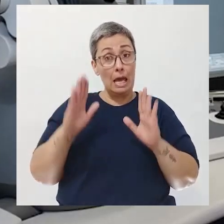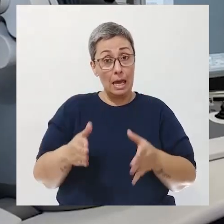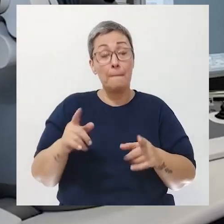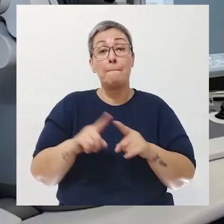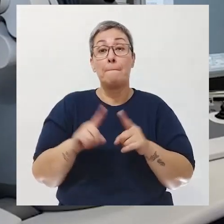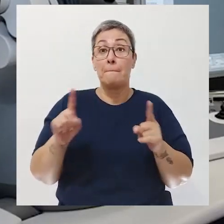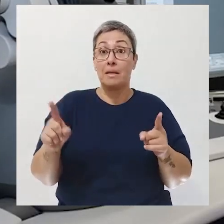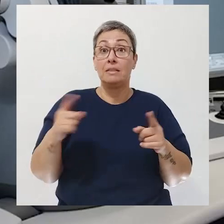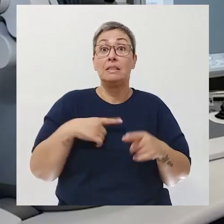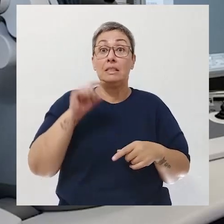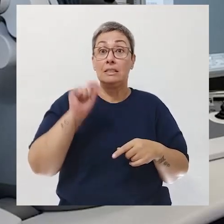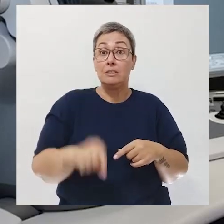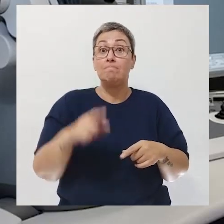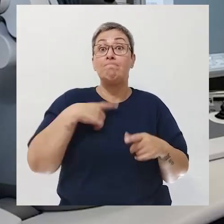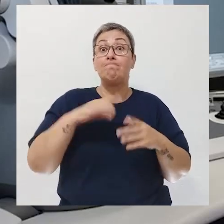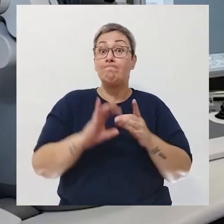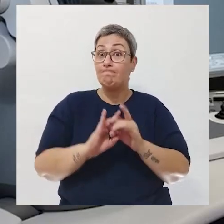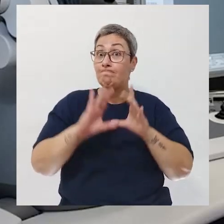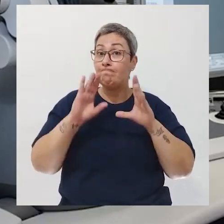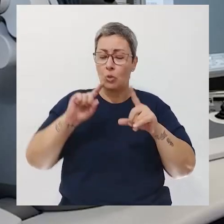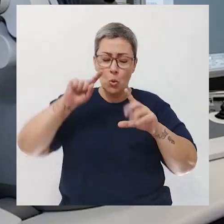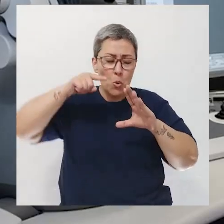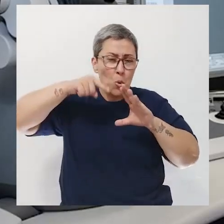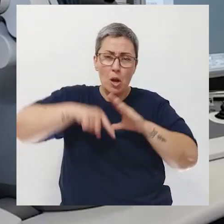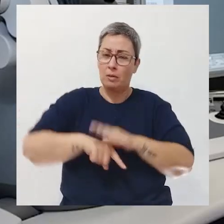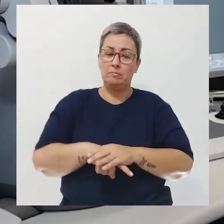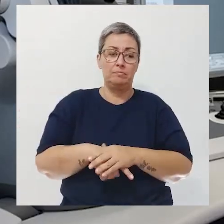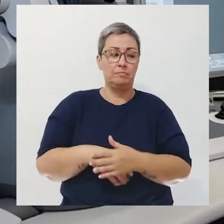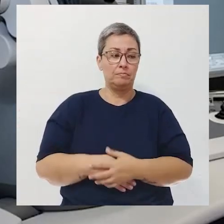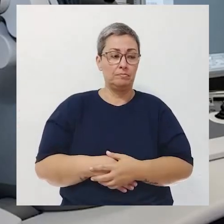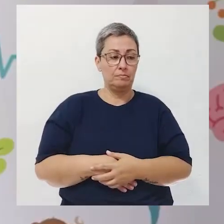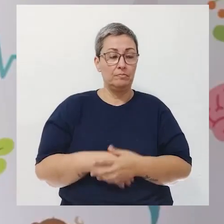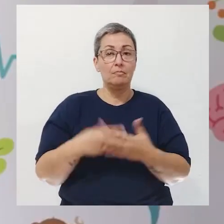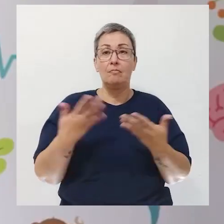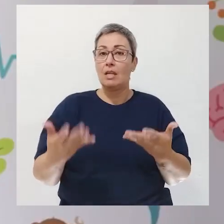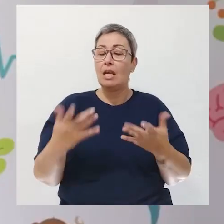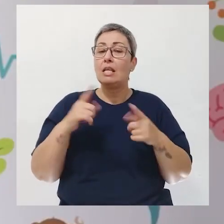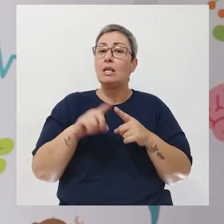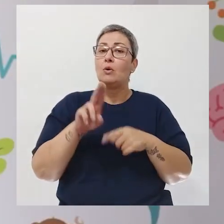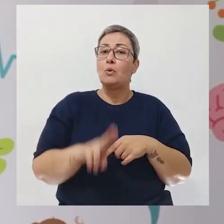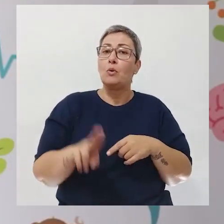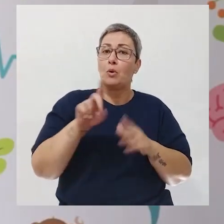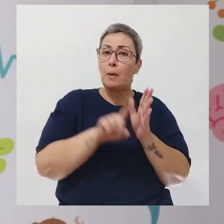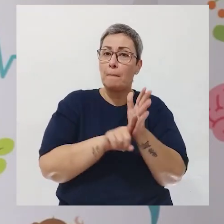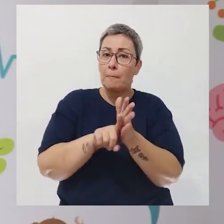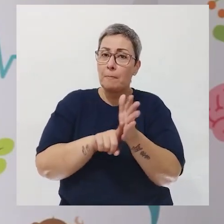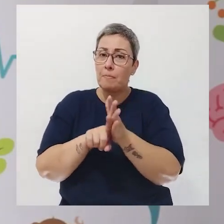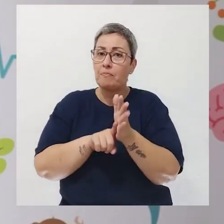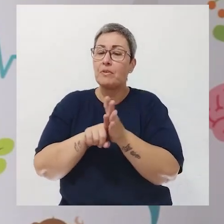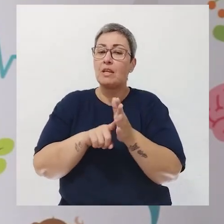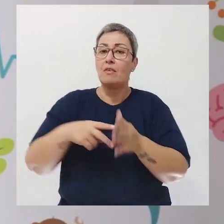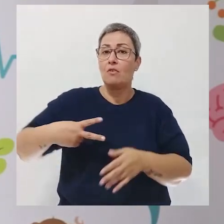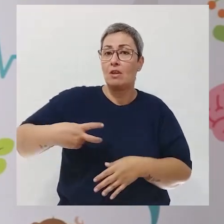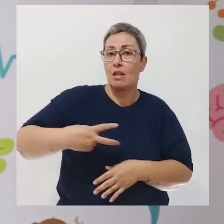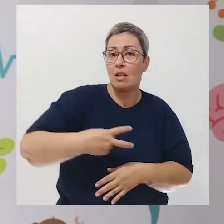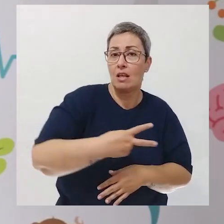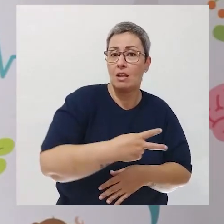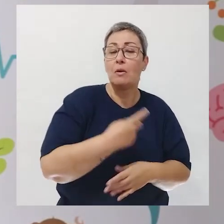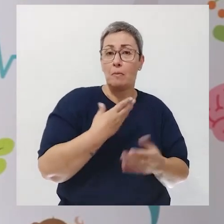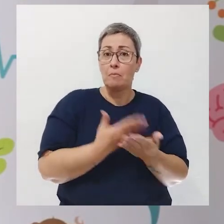importante? Foi e é, mas esse aqui permitiu um alcance muito maior. Ele é muito utilizado em pesquisas, por exemplo,